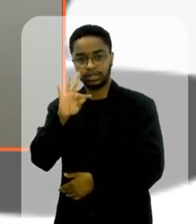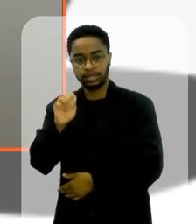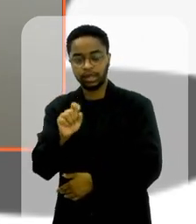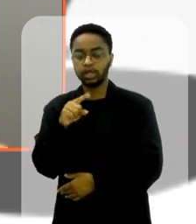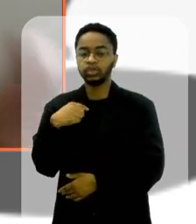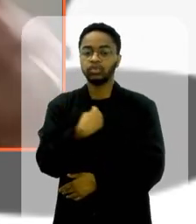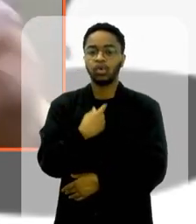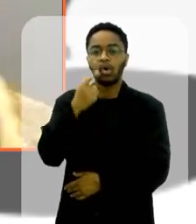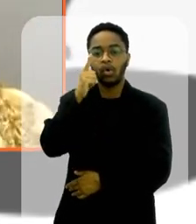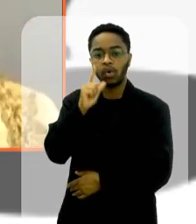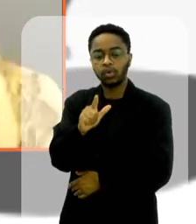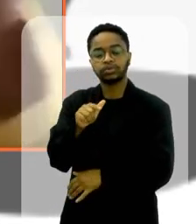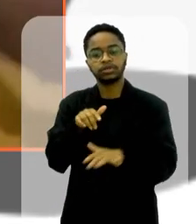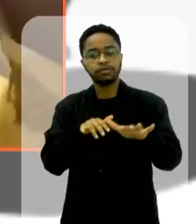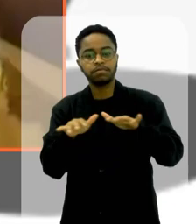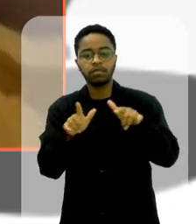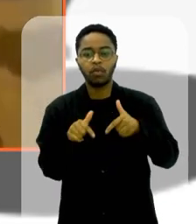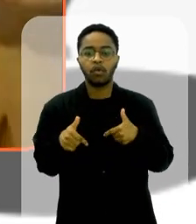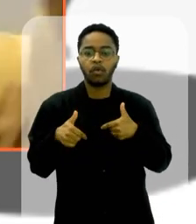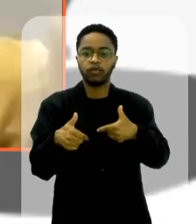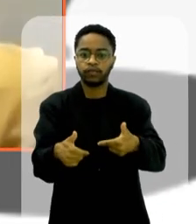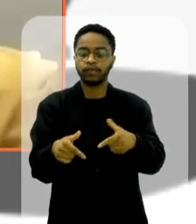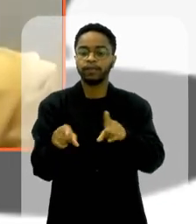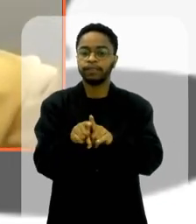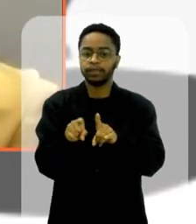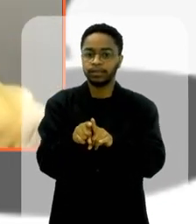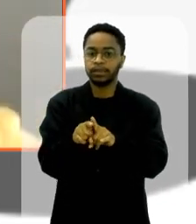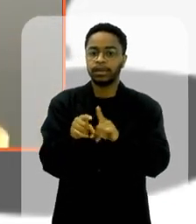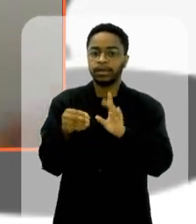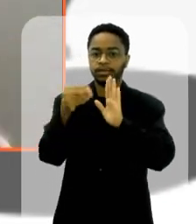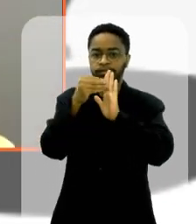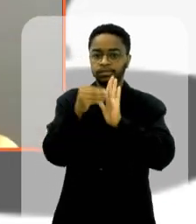gente possa fazer um movimento para que tenha